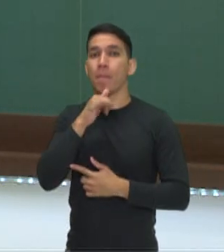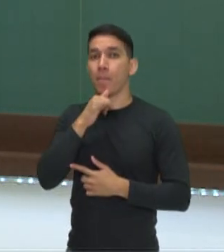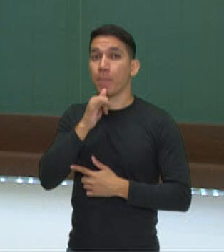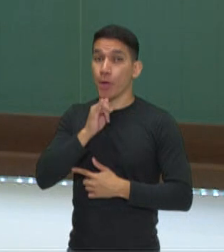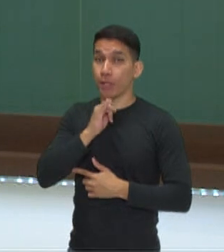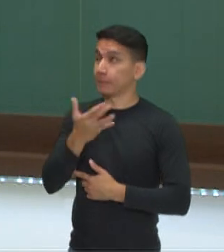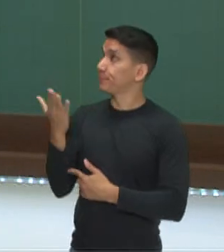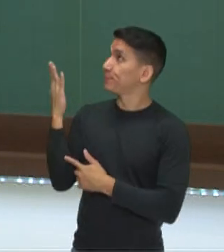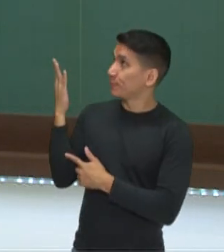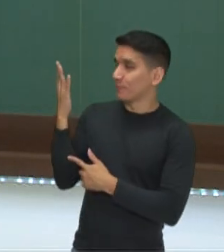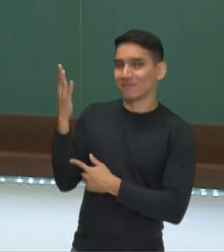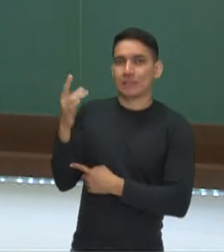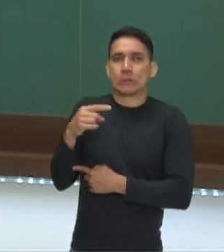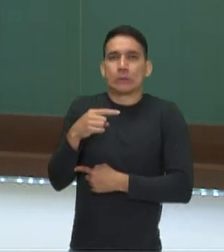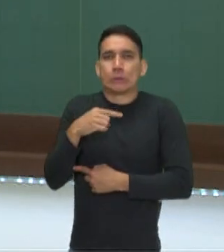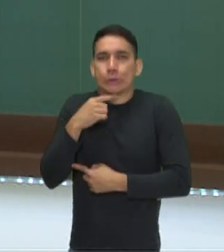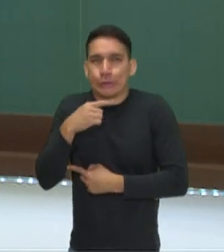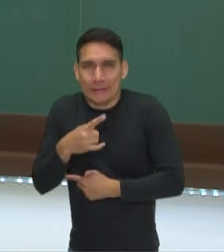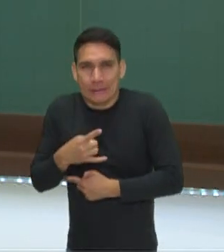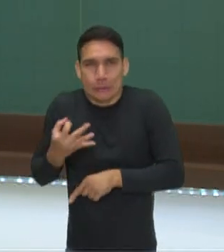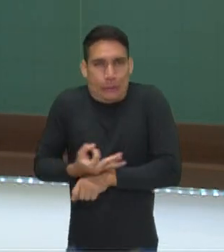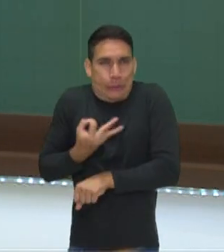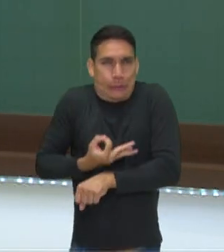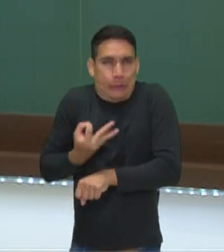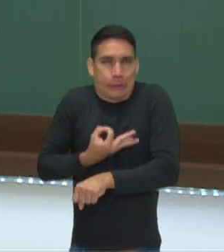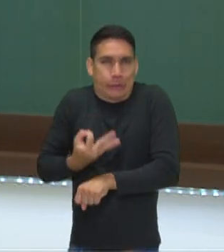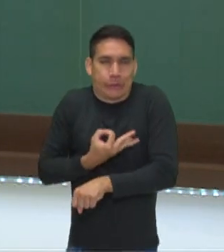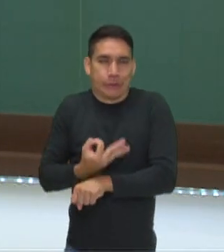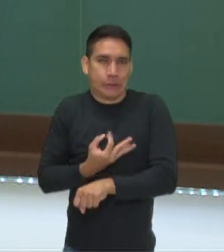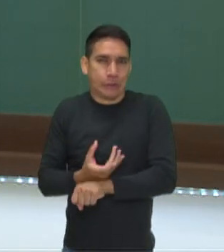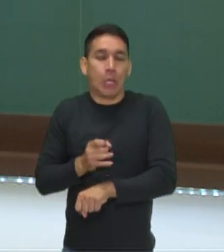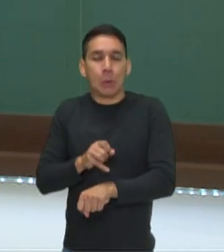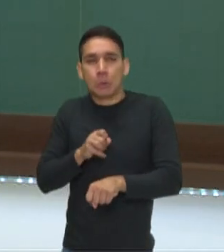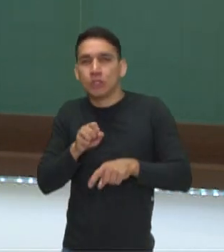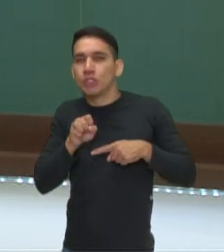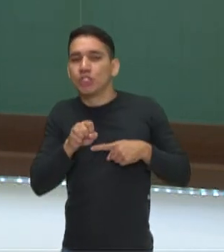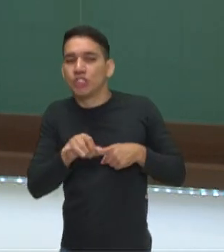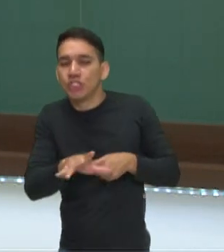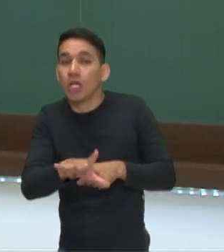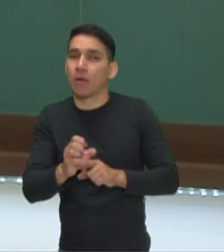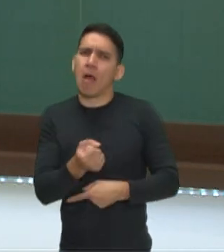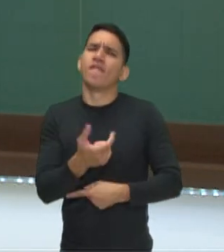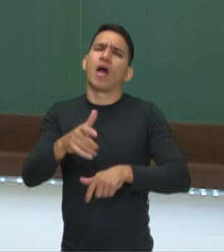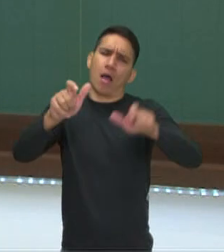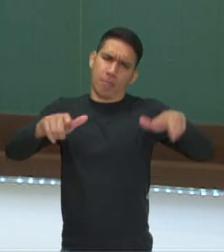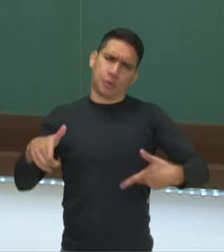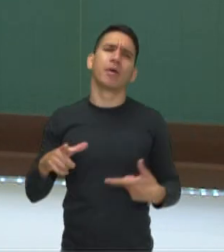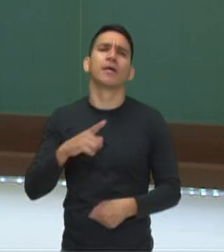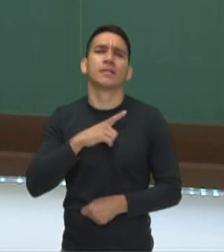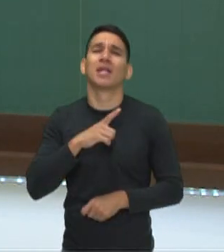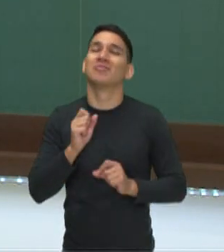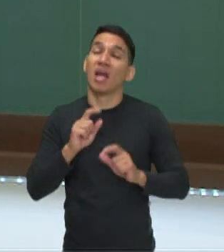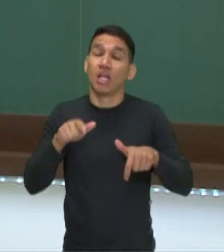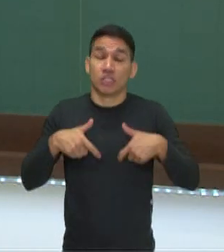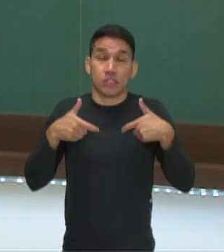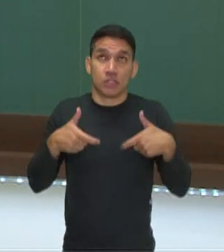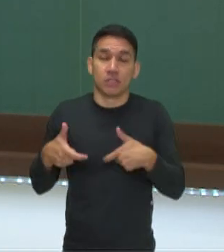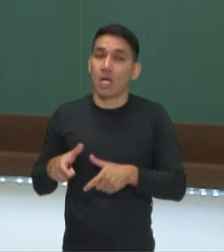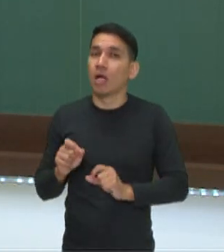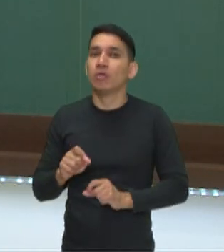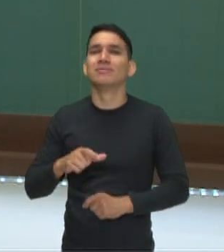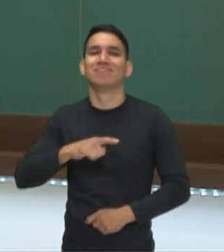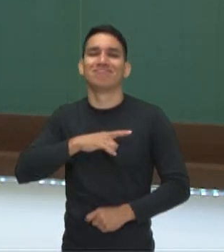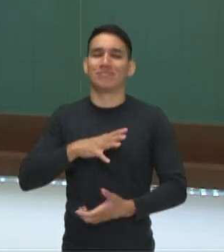ó, a incontinência urinária, muitas pessoas sofrem com esse problema, ele é chatinho, né?